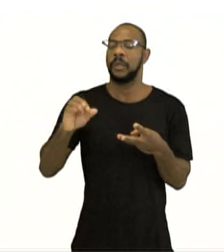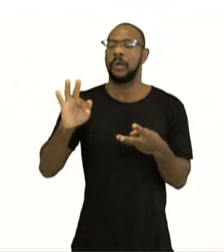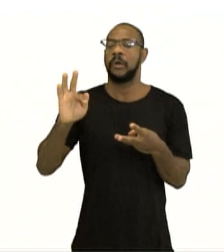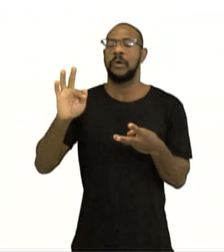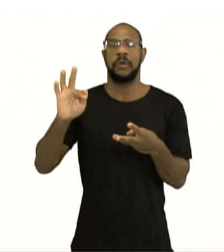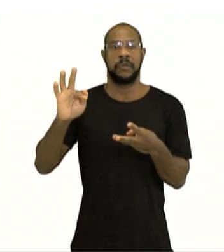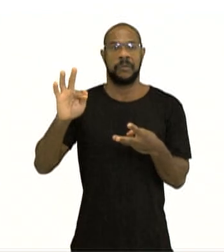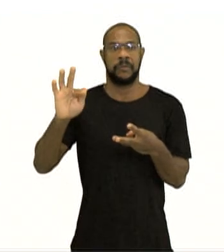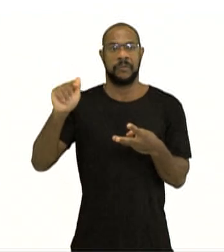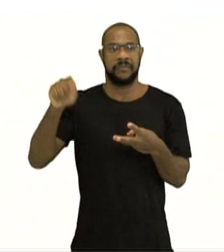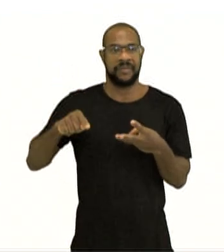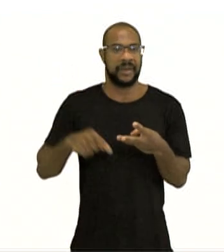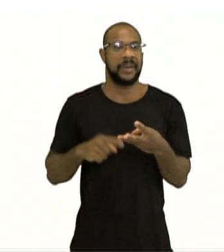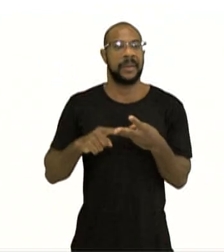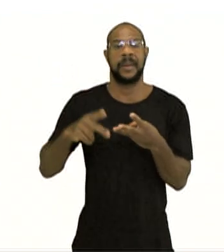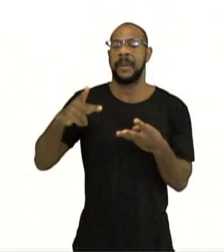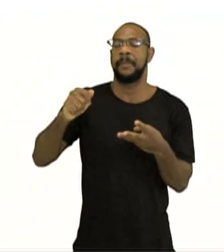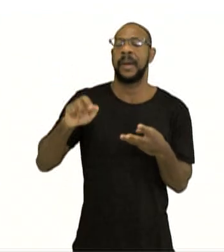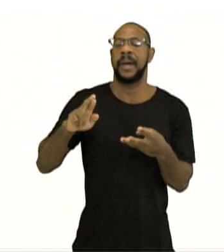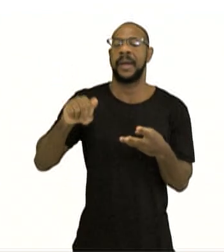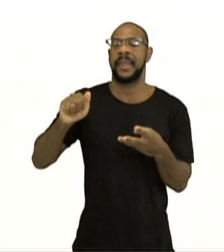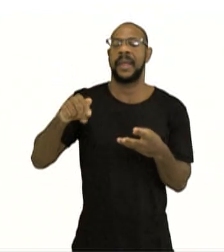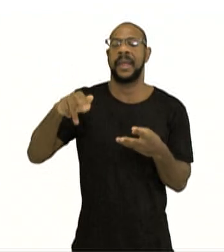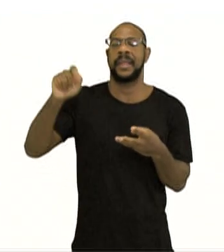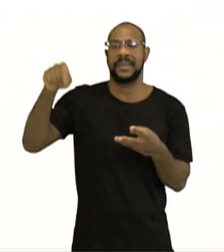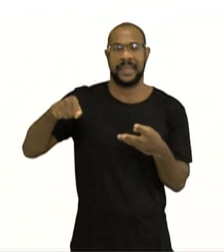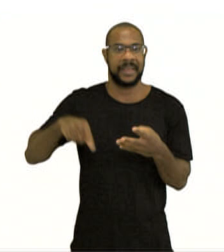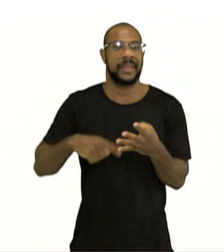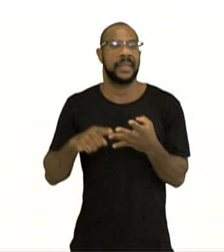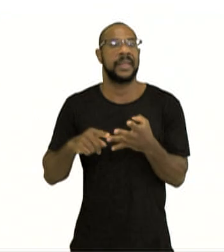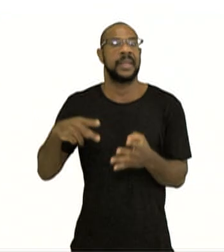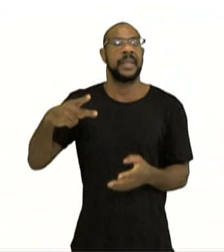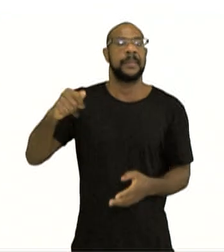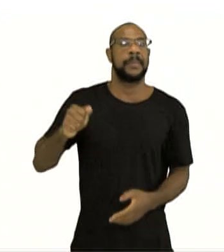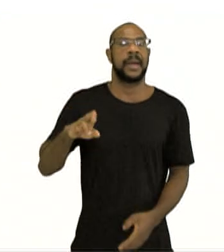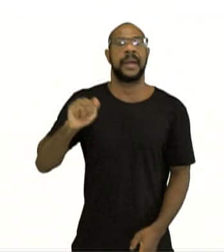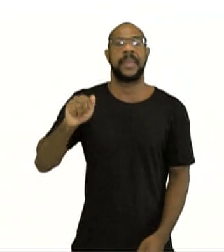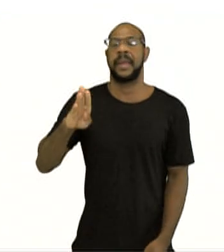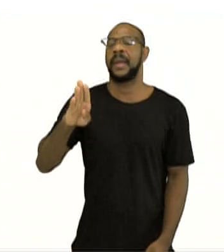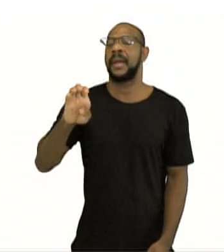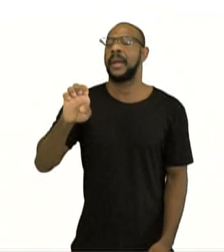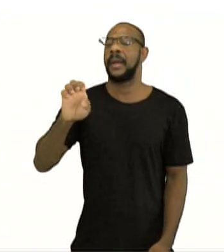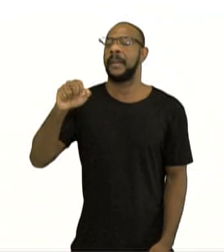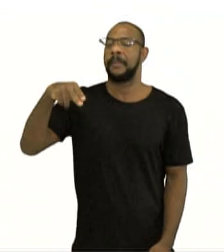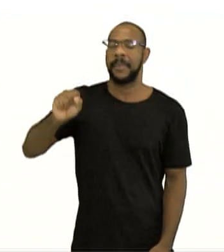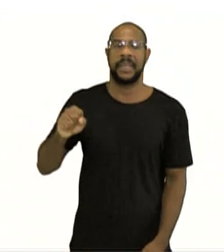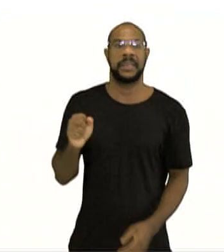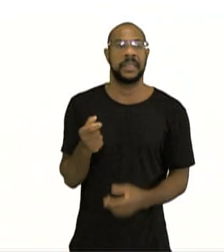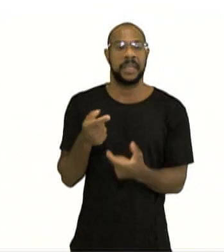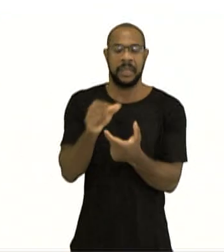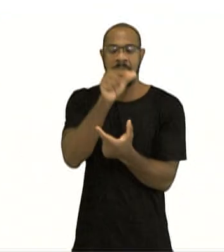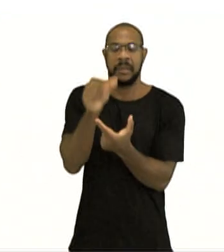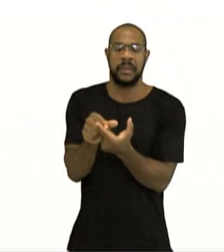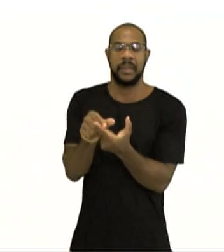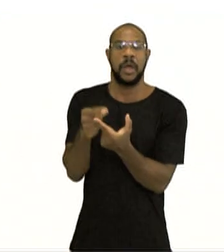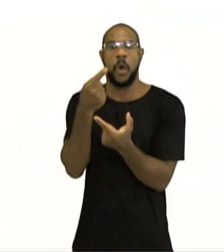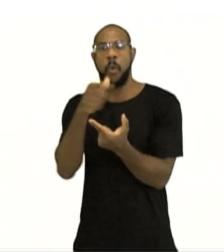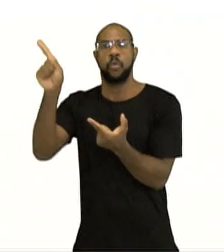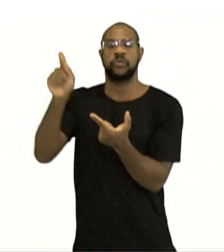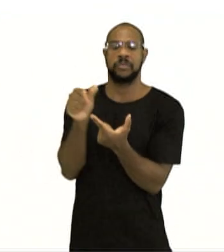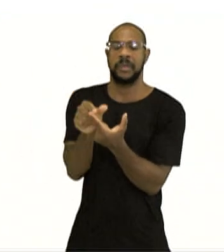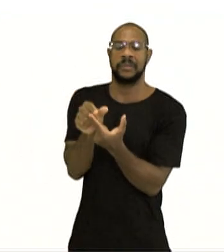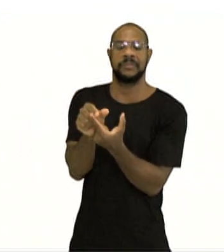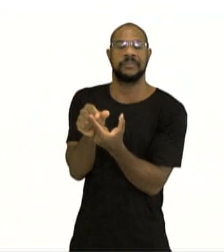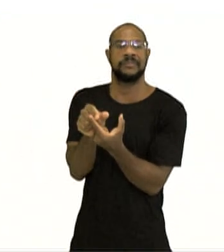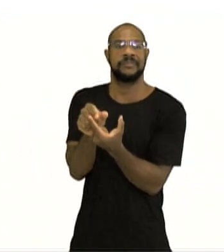e parabéns. Perceba que está tudo aqui, ó, na última sílaba, tá? Na sílaba